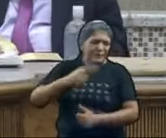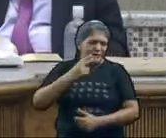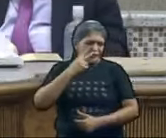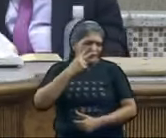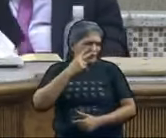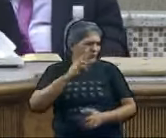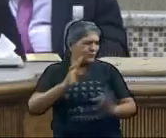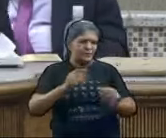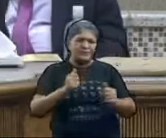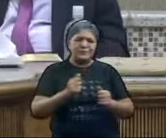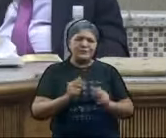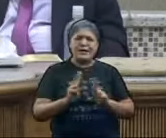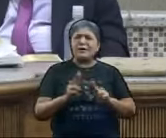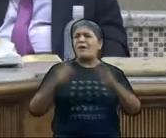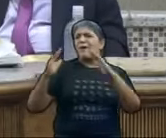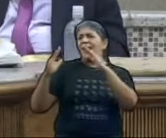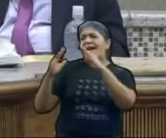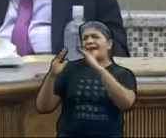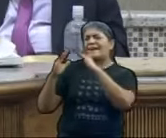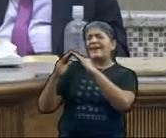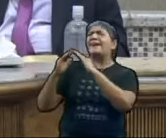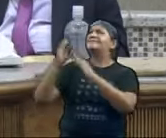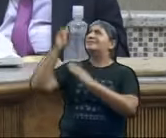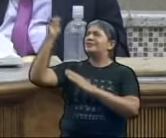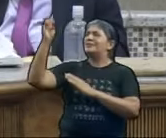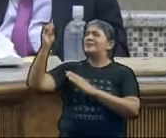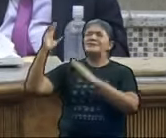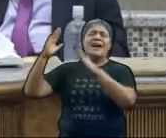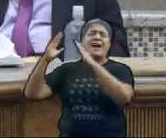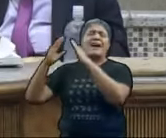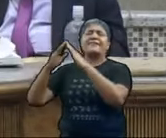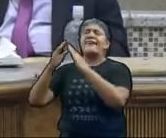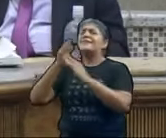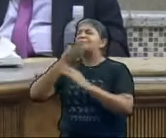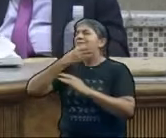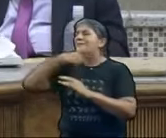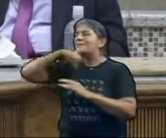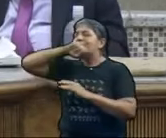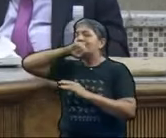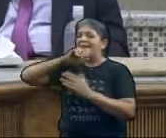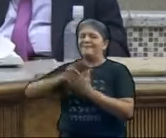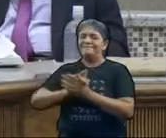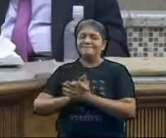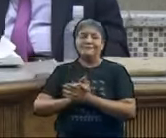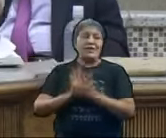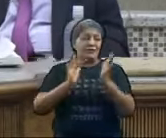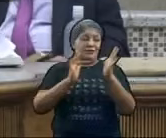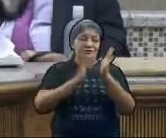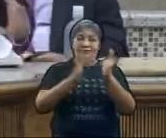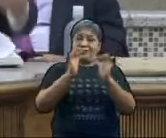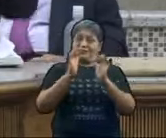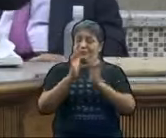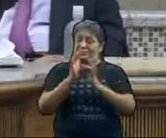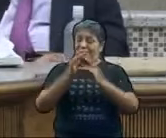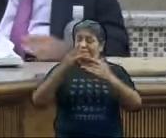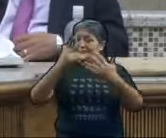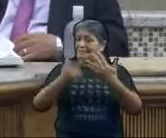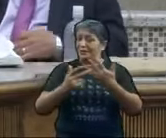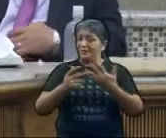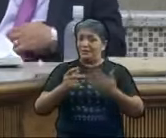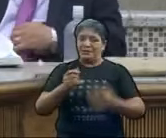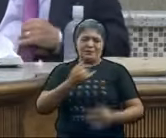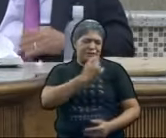Deus, a casa do Pai. Jesus Cristo falou lá no capítulo 14 de João esse conhecido